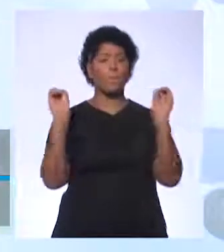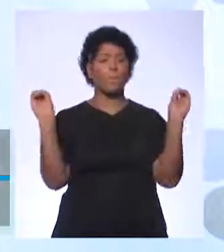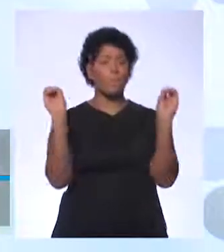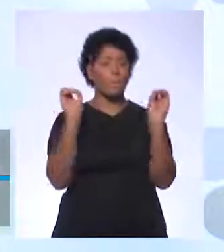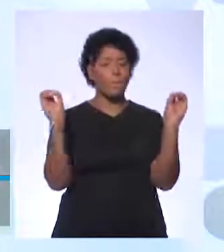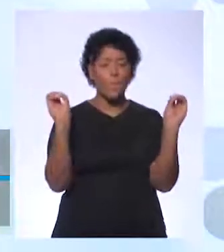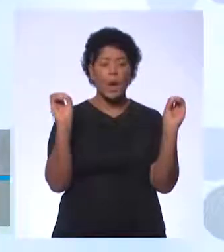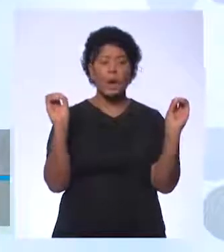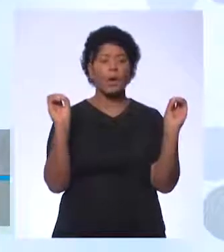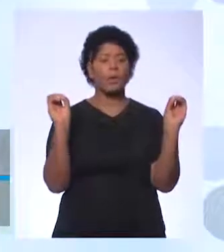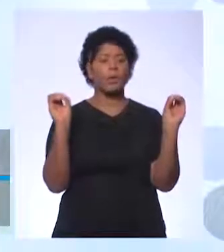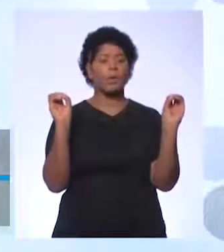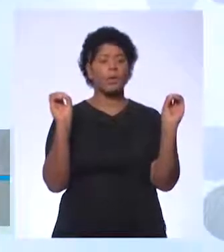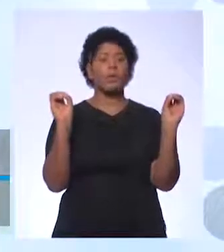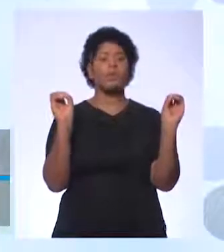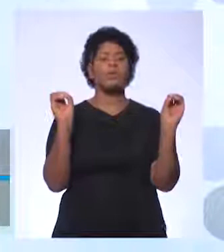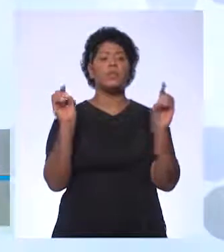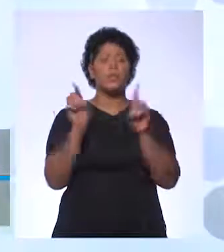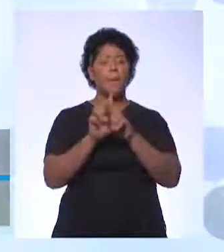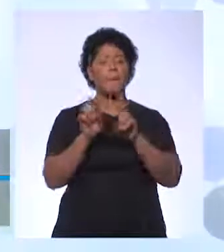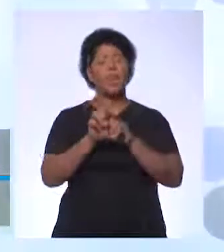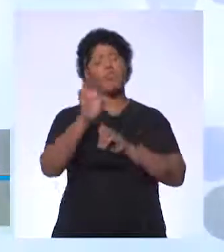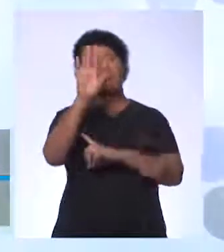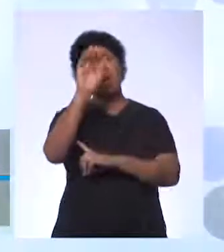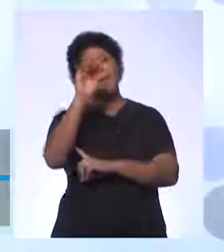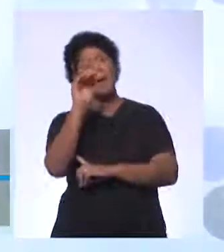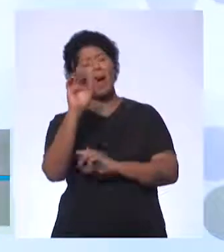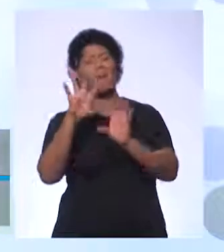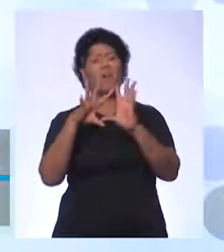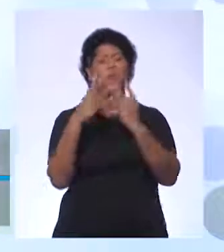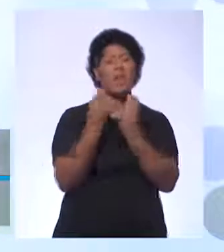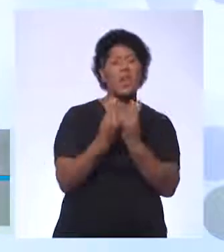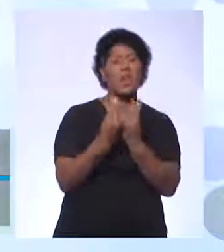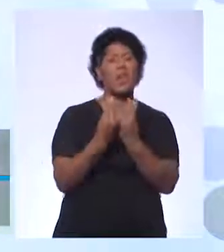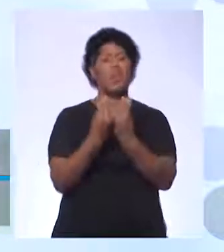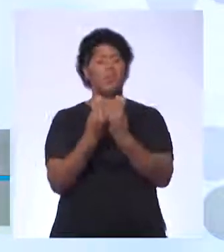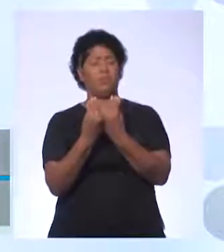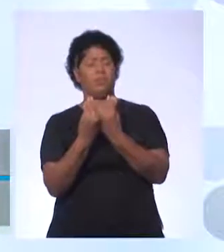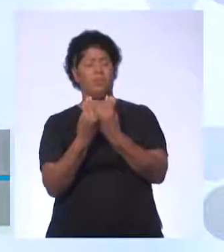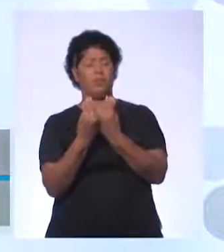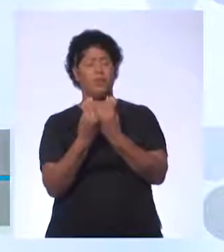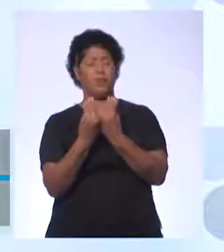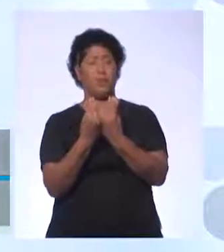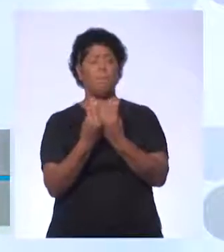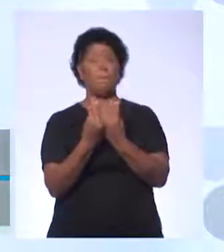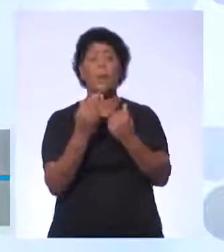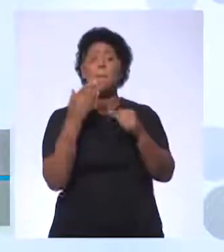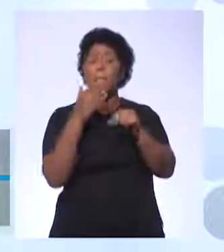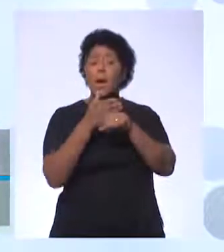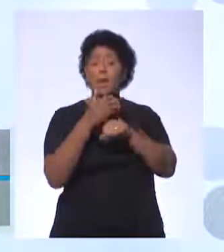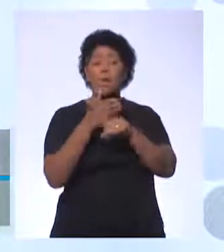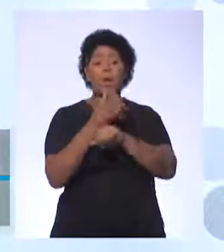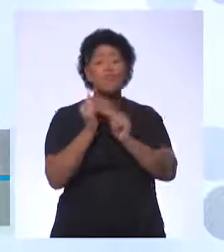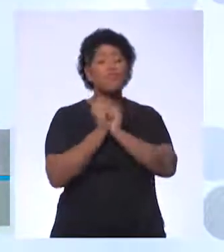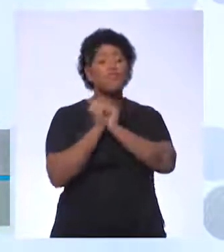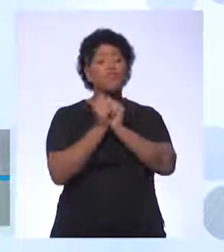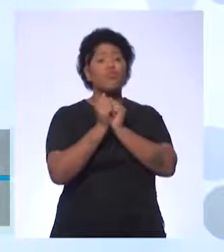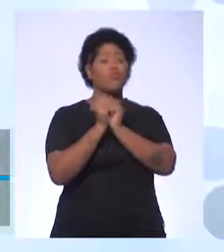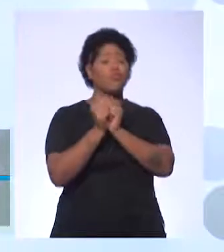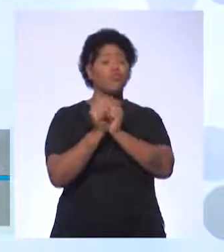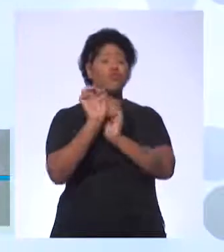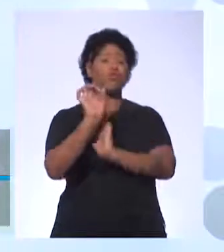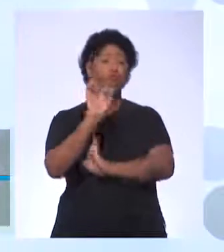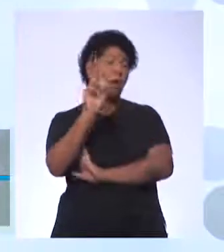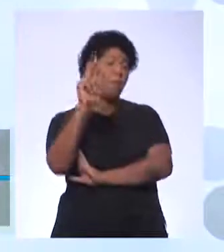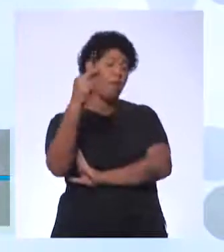assim, chamar até mesmo os membros da casa, assim, os seus pais ou algum responsável para participar, mesmo que seja